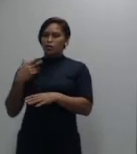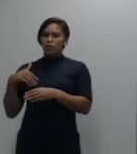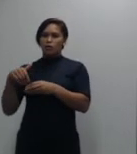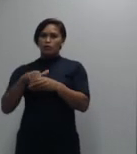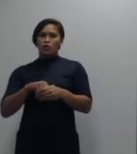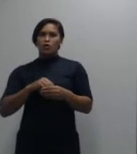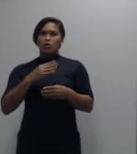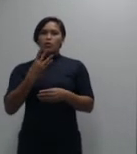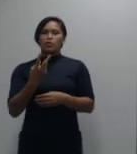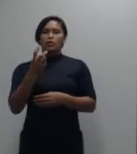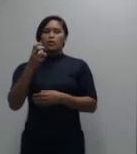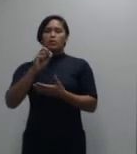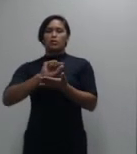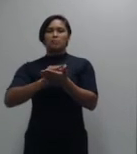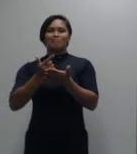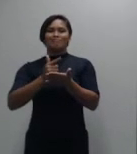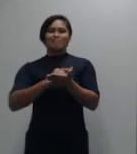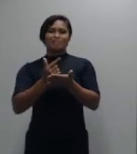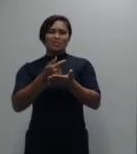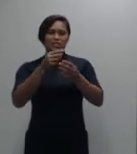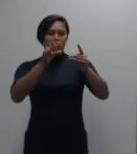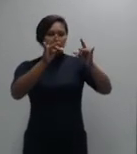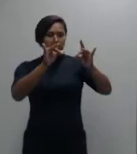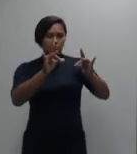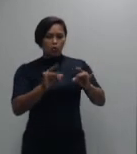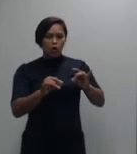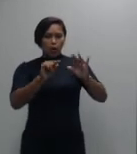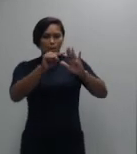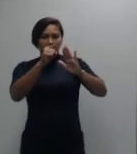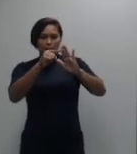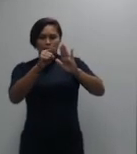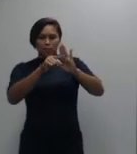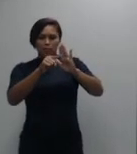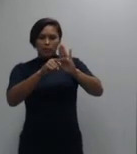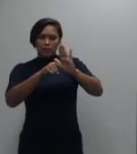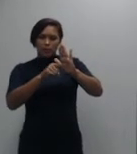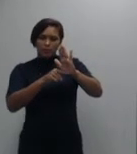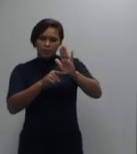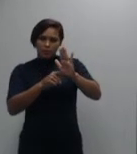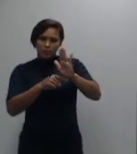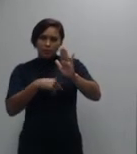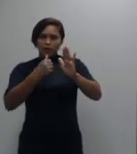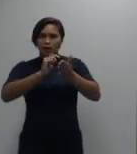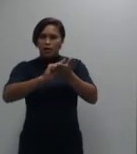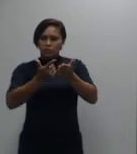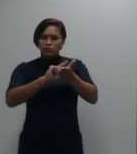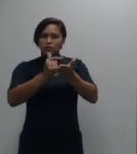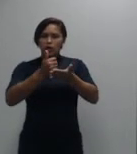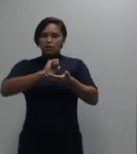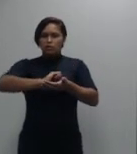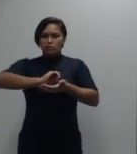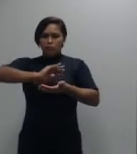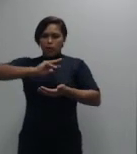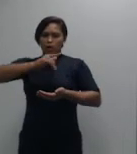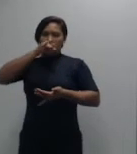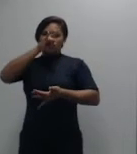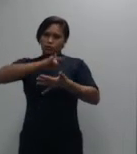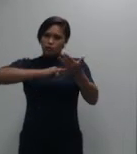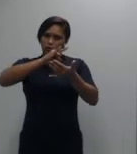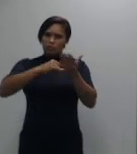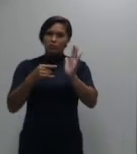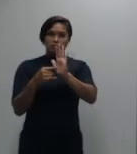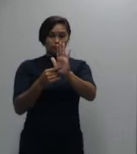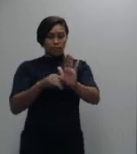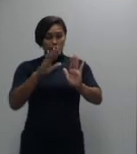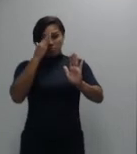45 páginas esmiuçando item por item das partes das Folhas colocadas nos documentos apresentados e